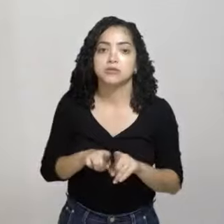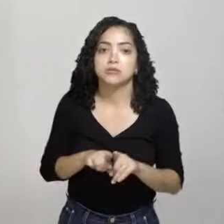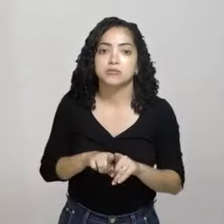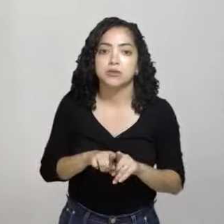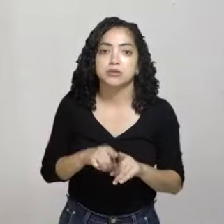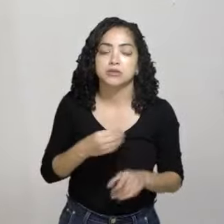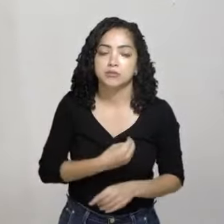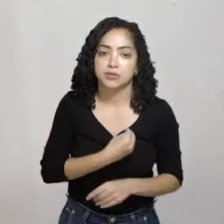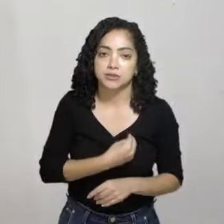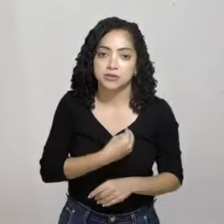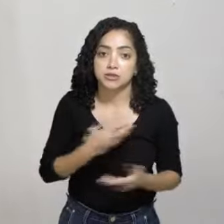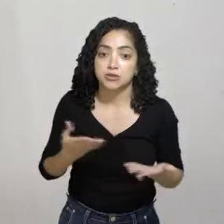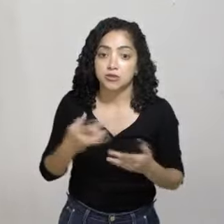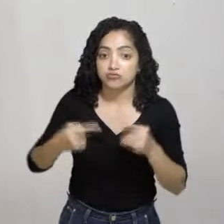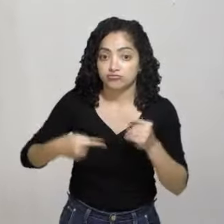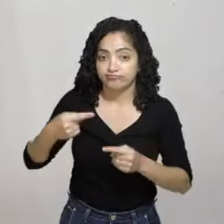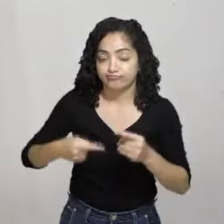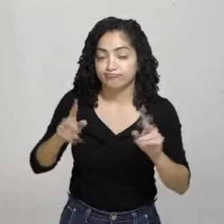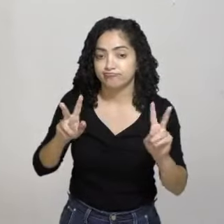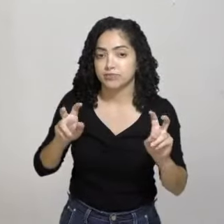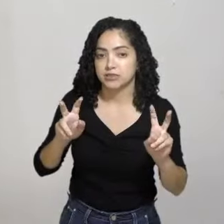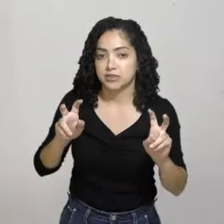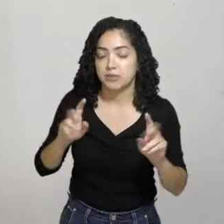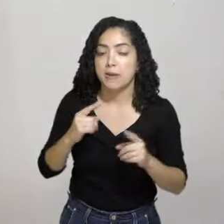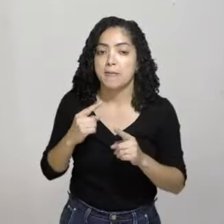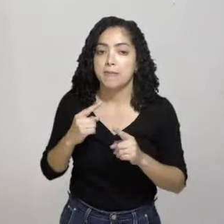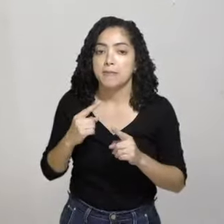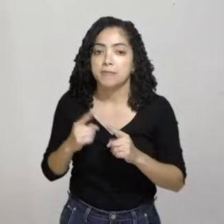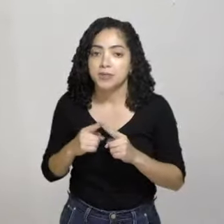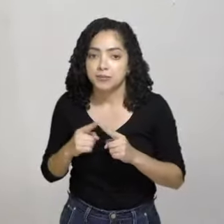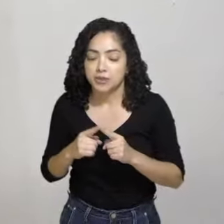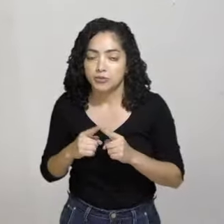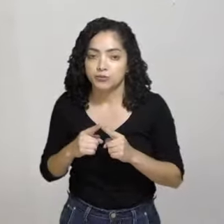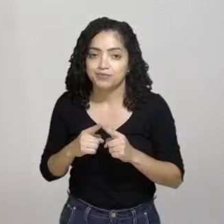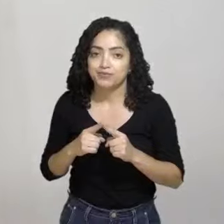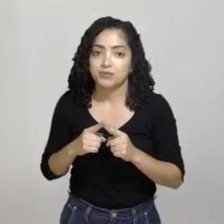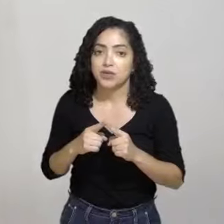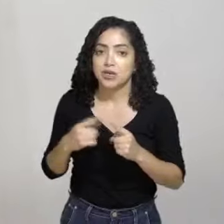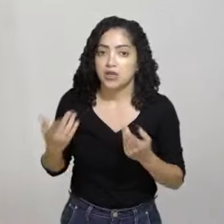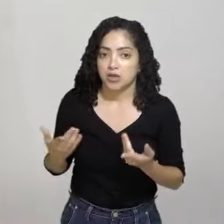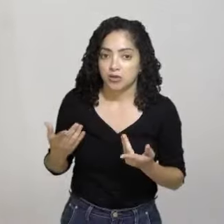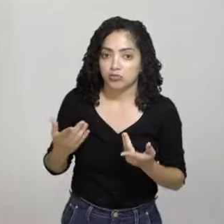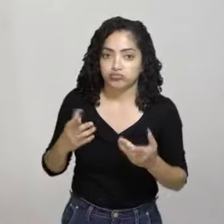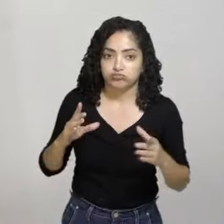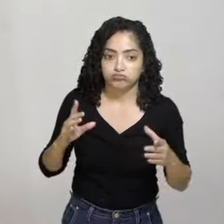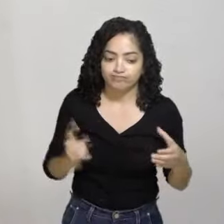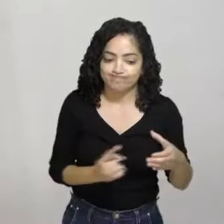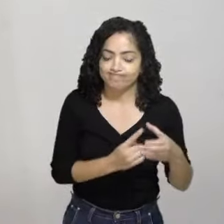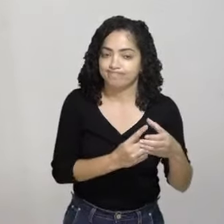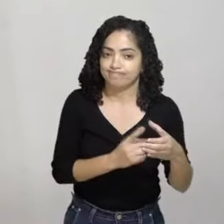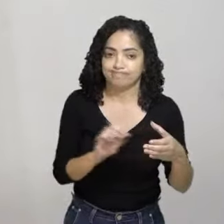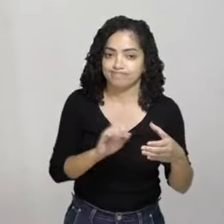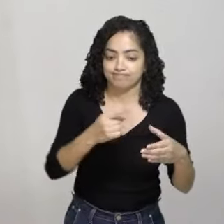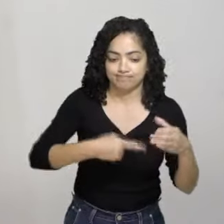aqui discutir essa matéria. Primeiro porque eu não componho nenhuma das três comissões do